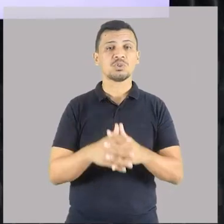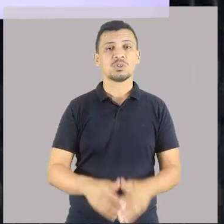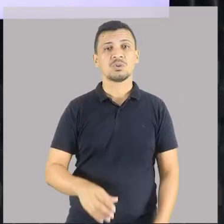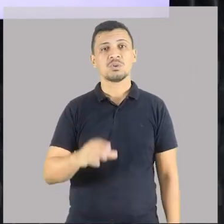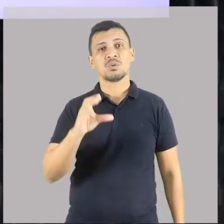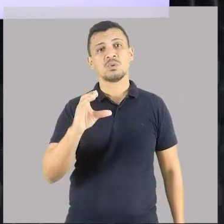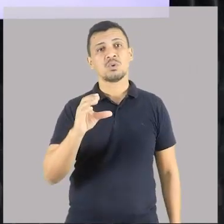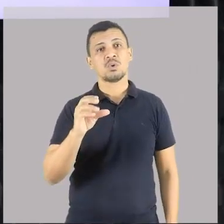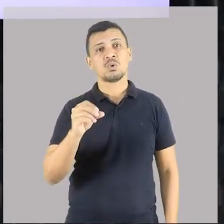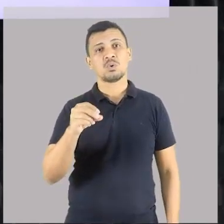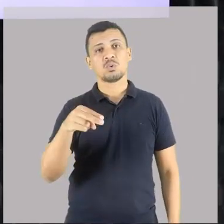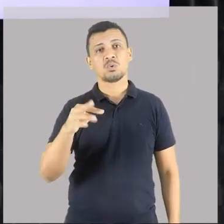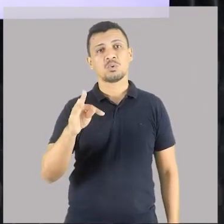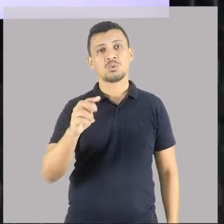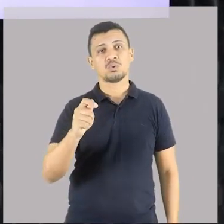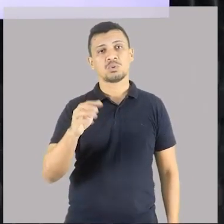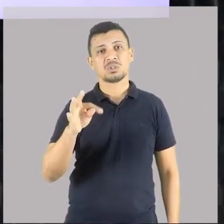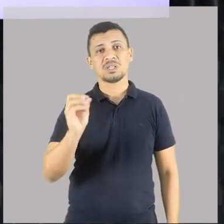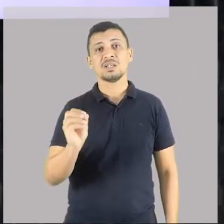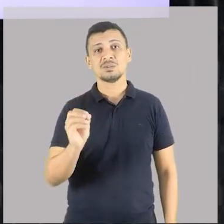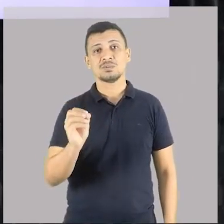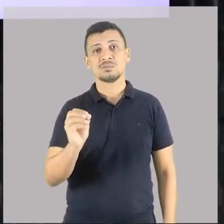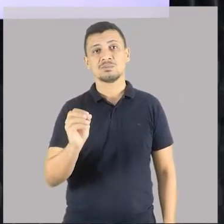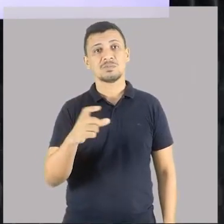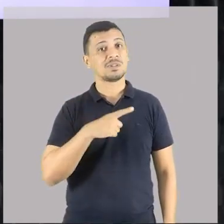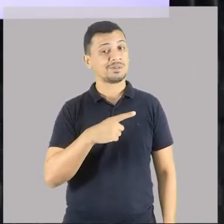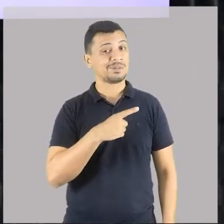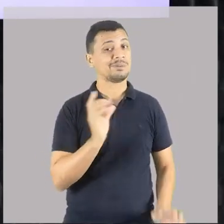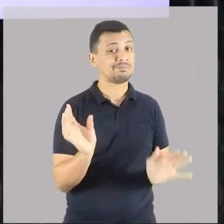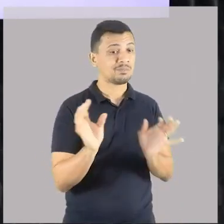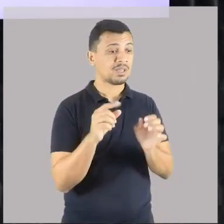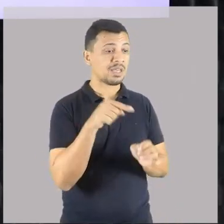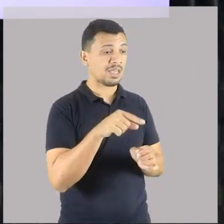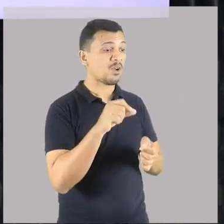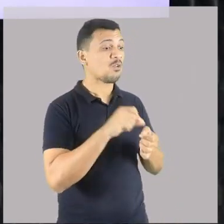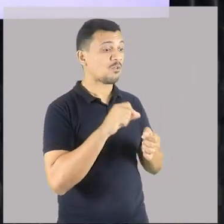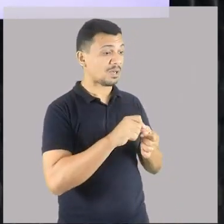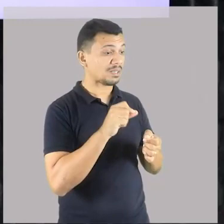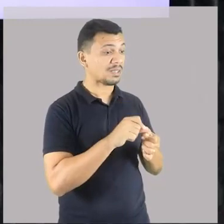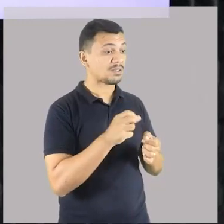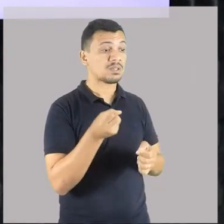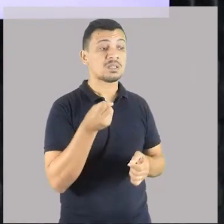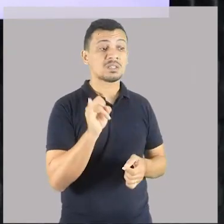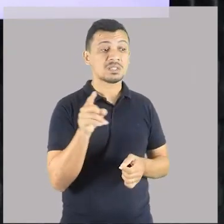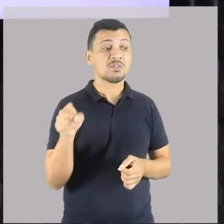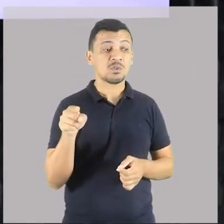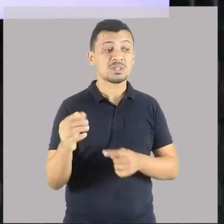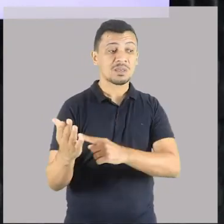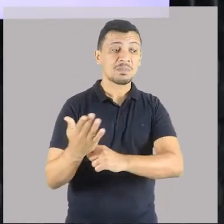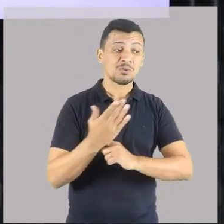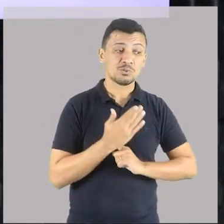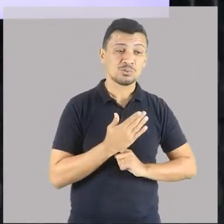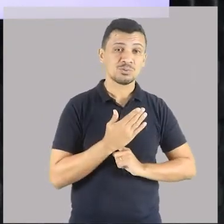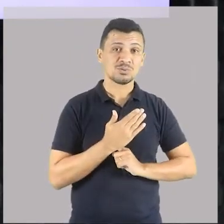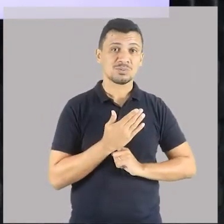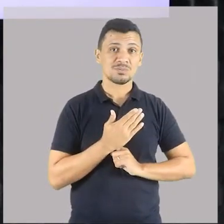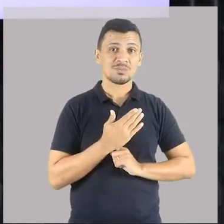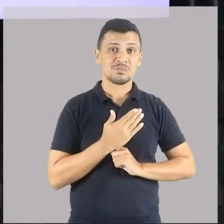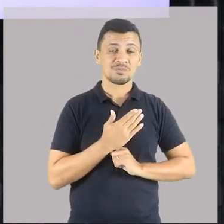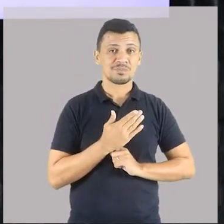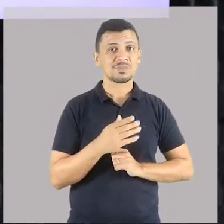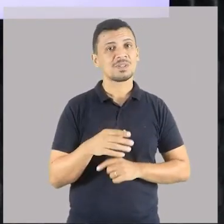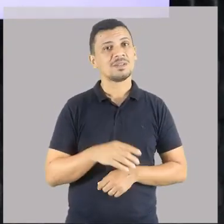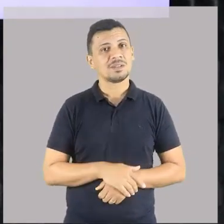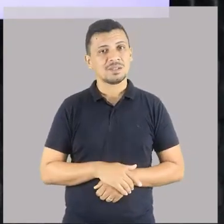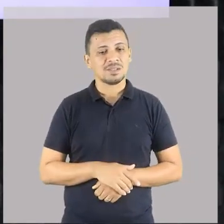O contanto é o valor condicional. Eu farei isso contanto que você me ajude. Eu estou dando